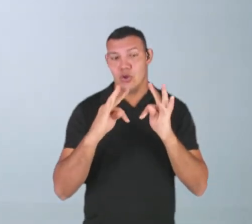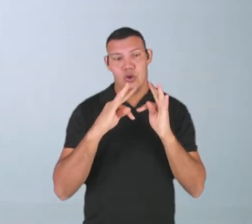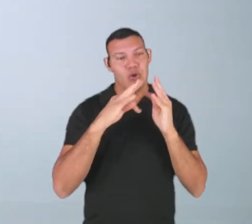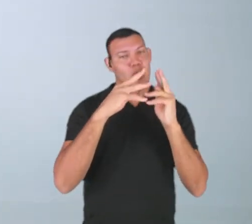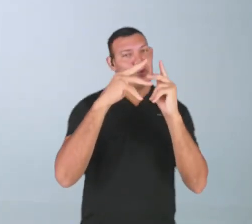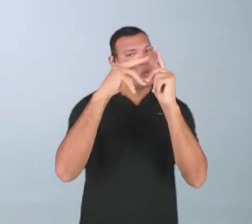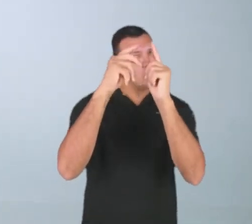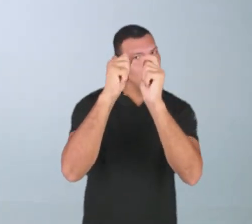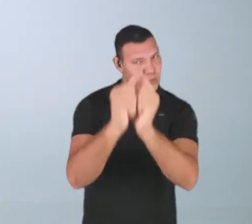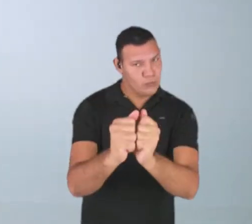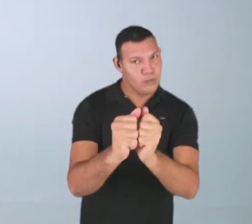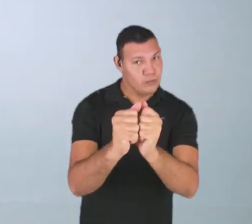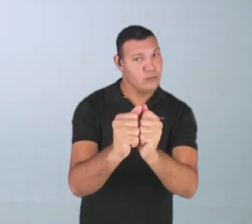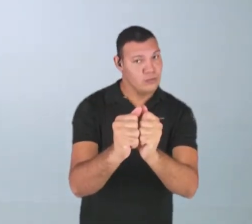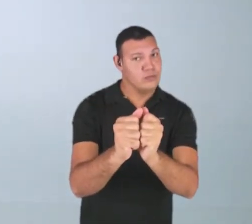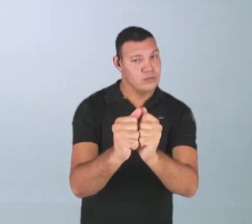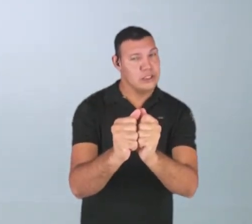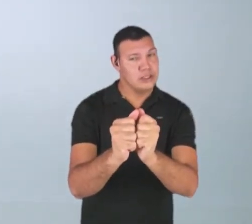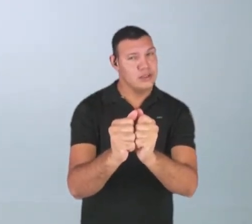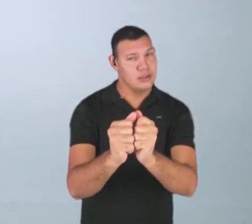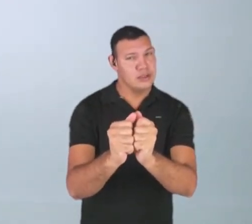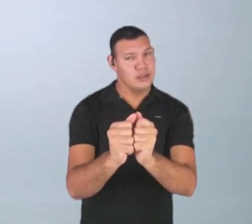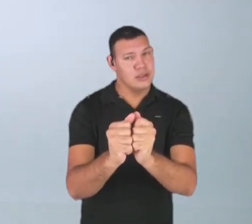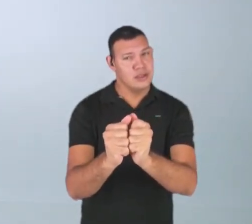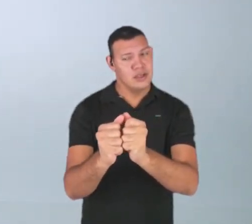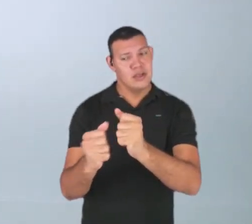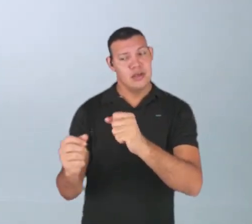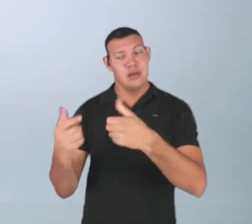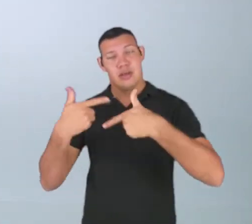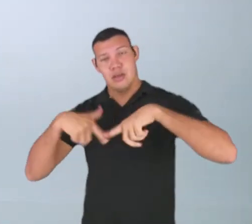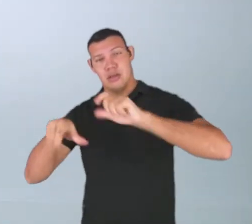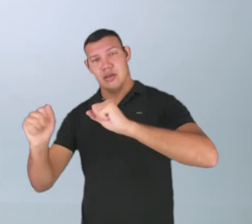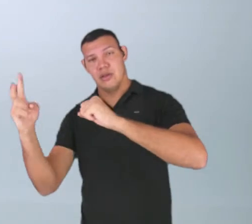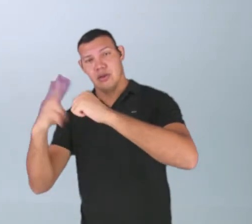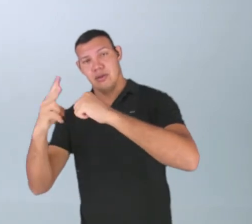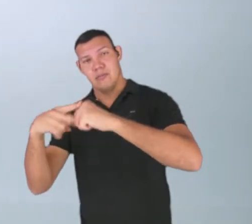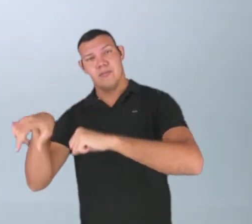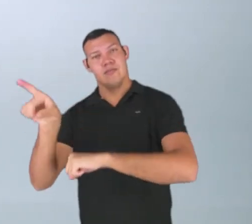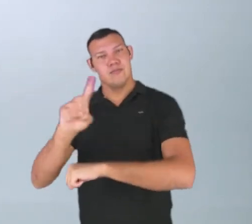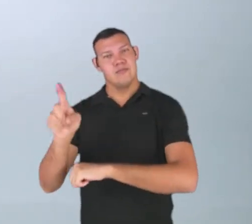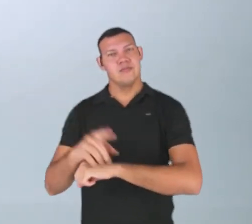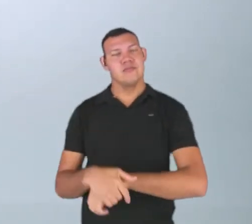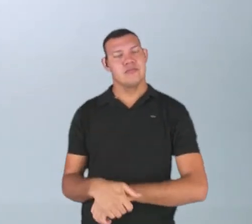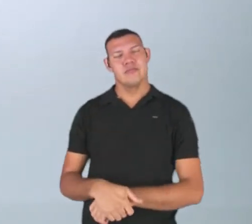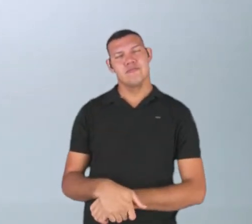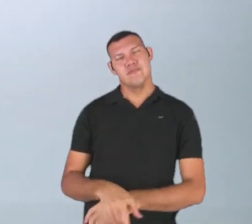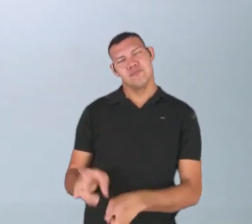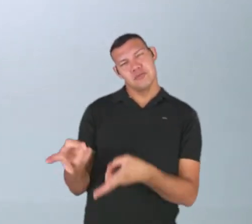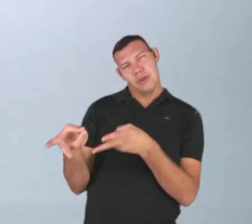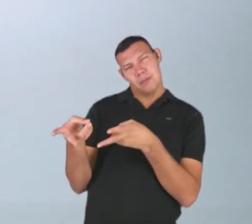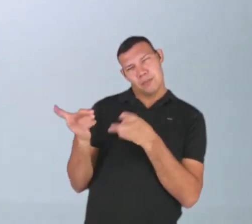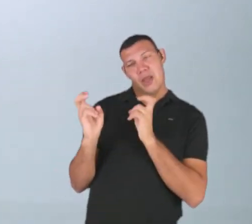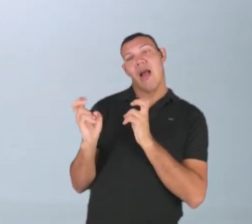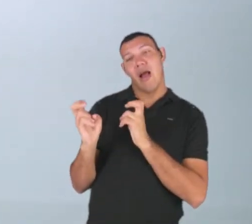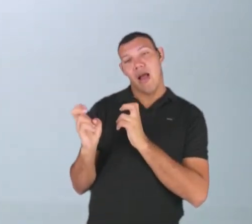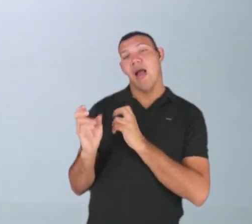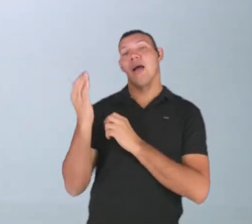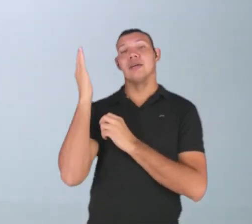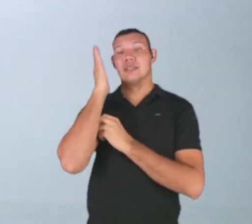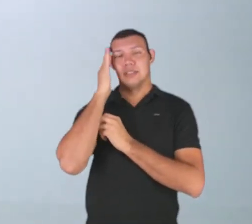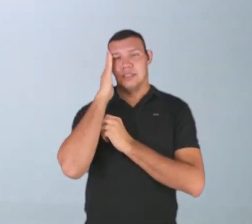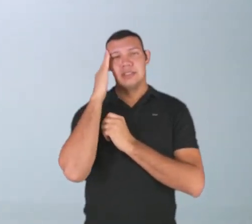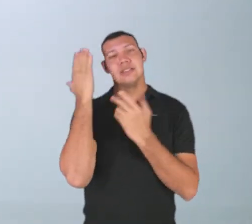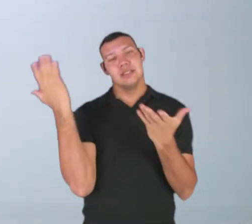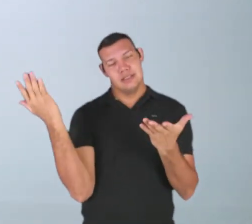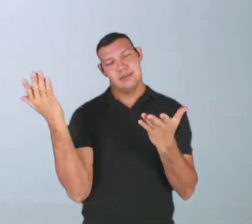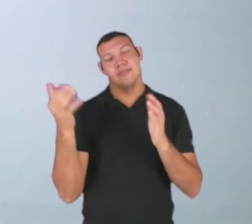tudo isso que eu acabei de dizer que compreende a linguagem não verbal, o emissor consegue se fazer entender